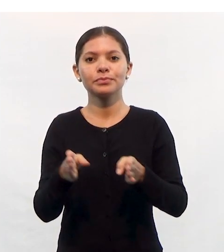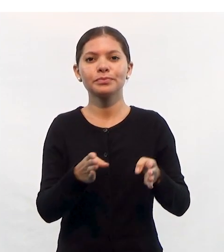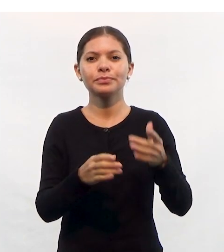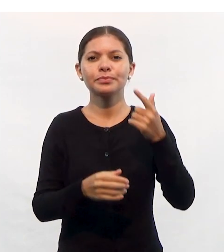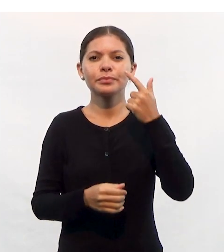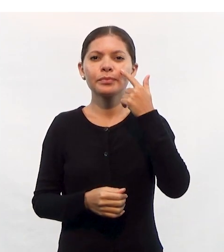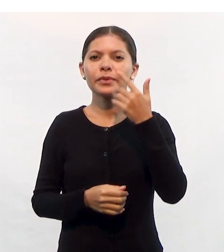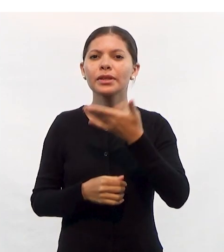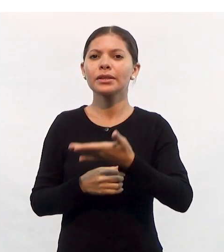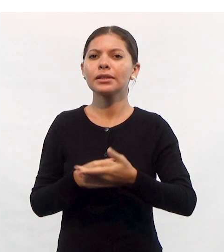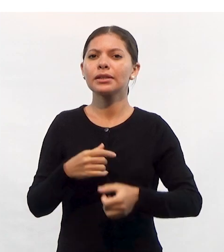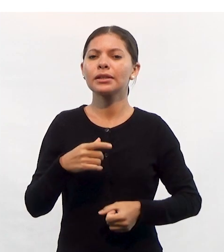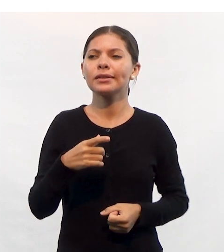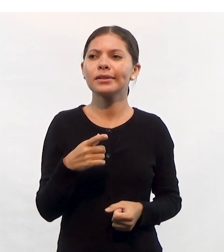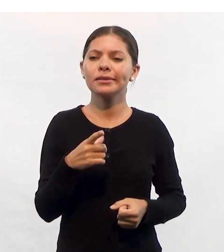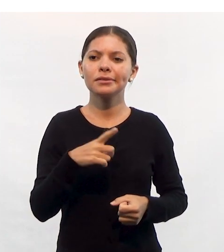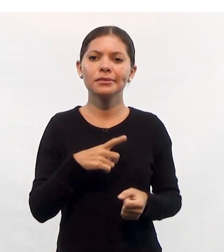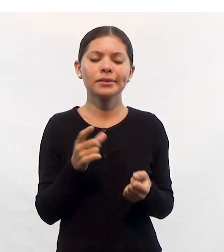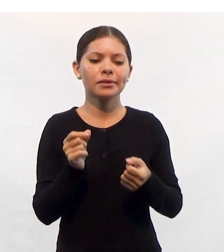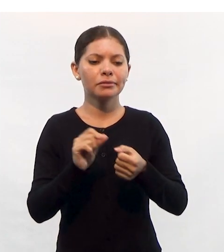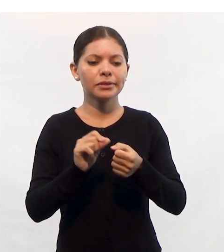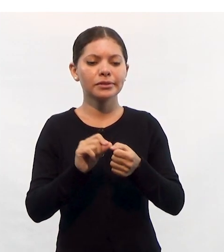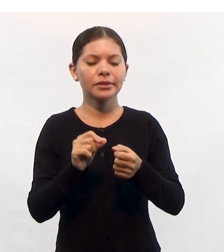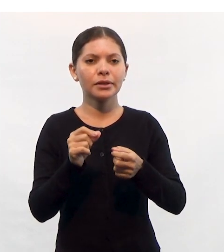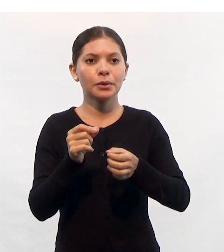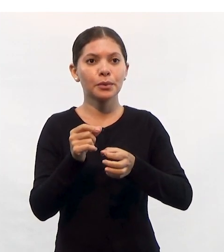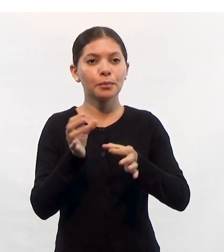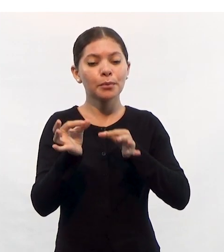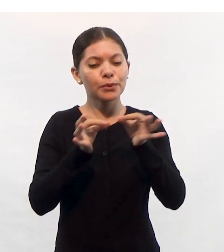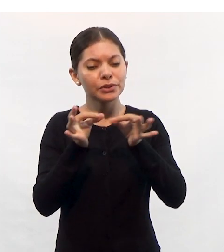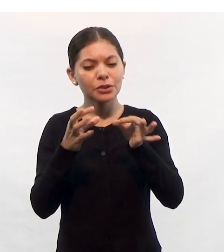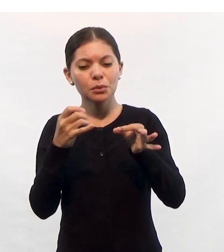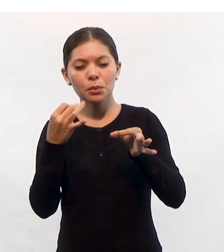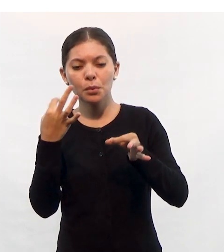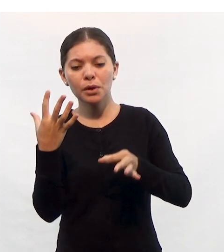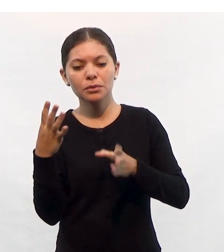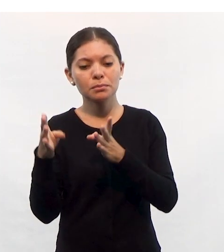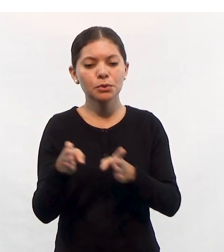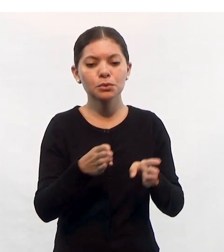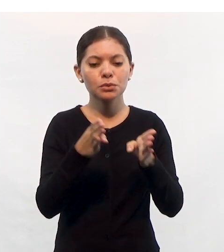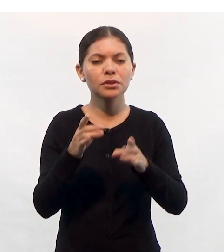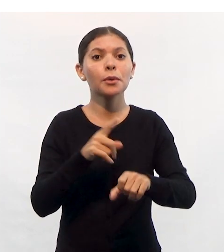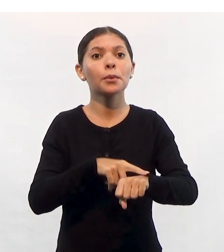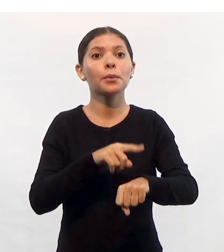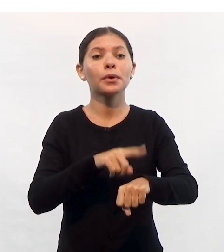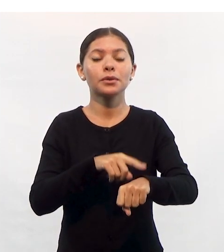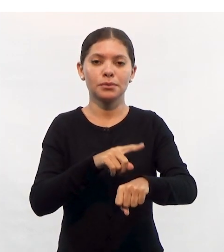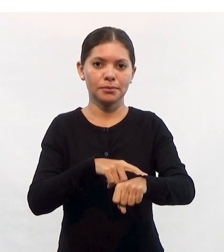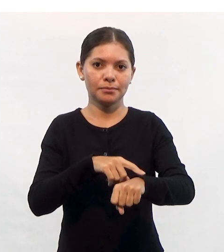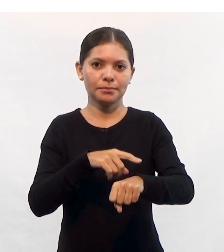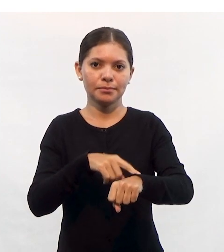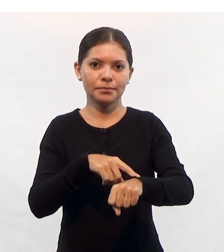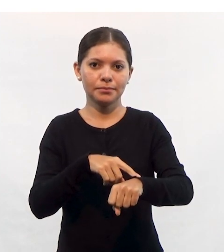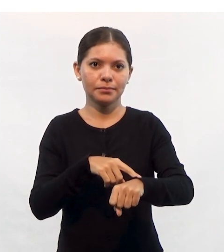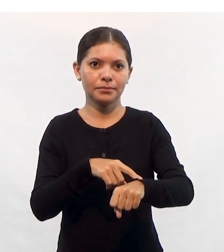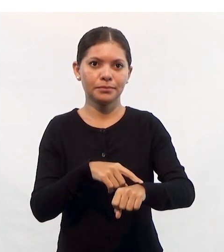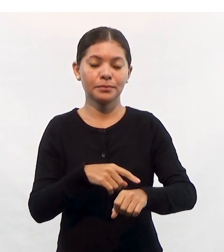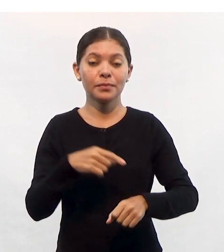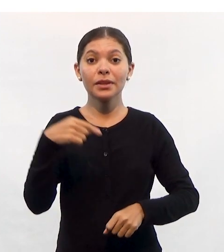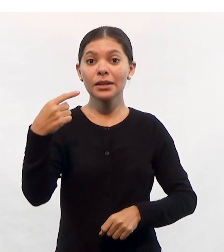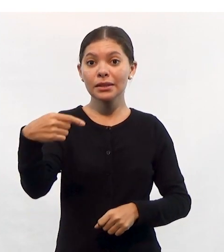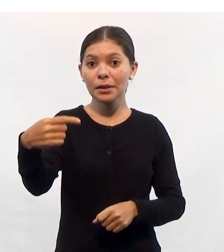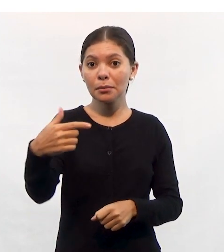aqui nós vamos realizar um projeto de produção quanto Nós cremos produzir quando nós queremos produzir